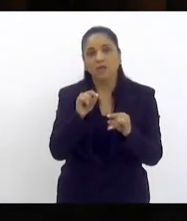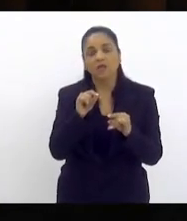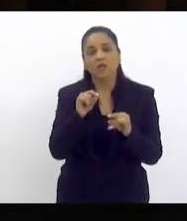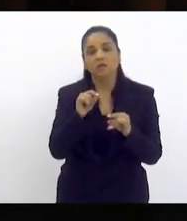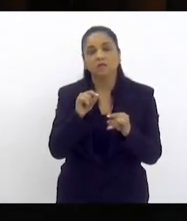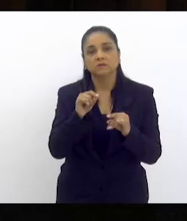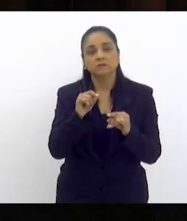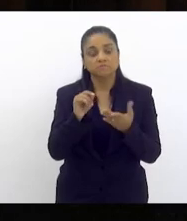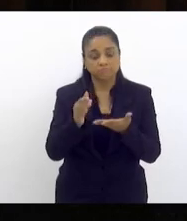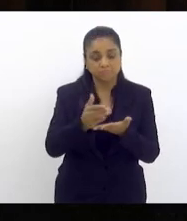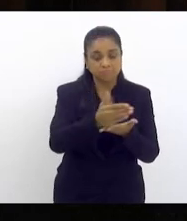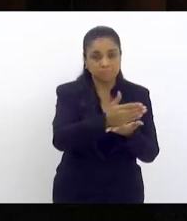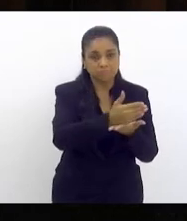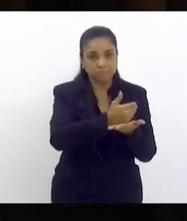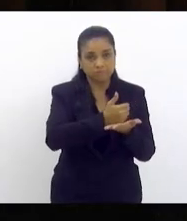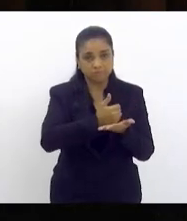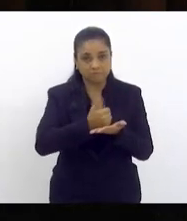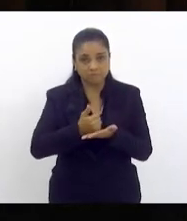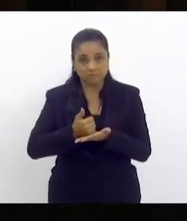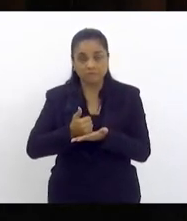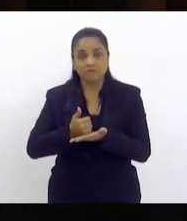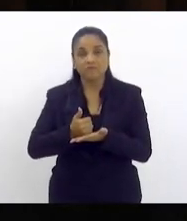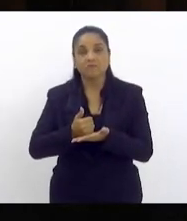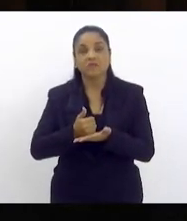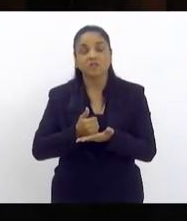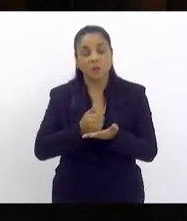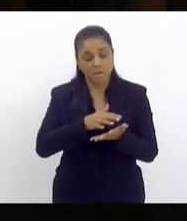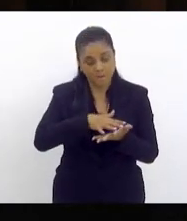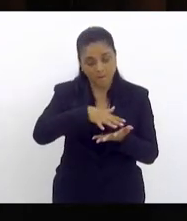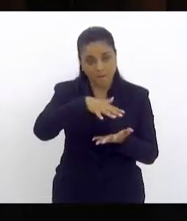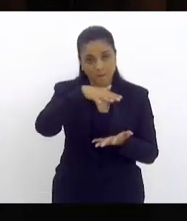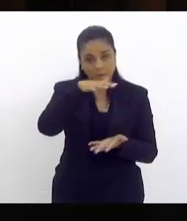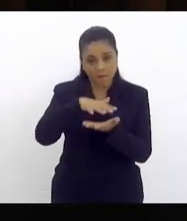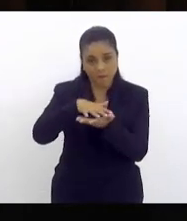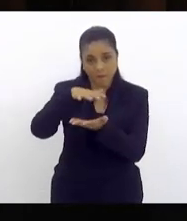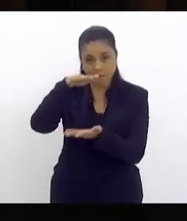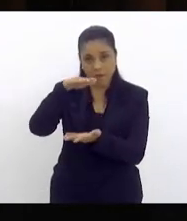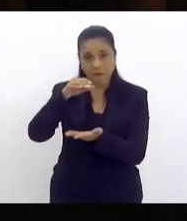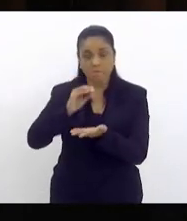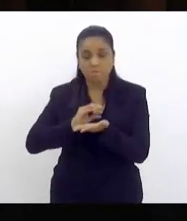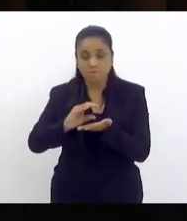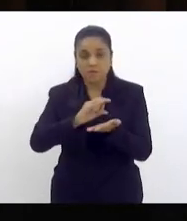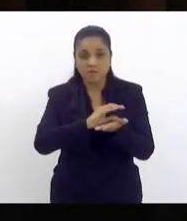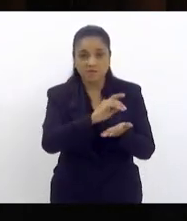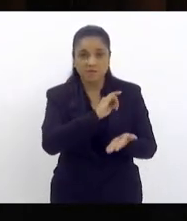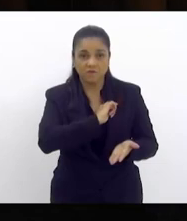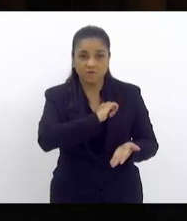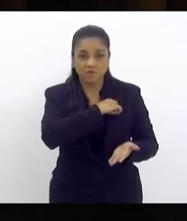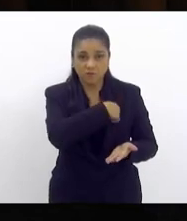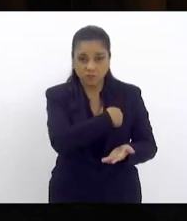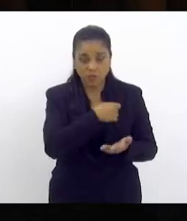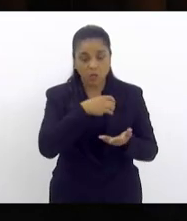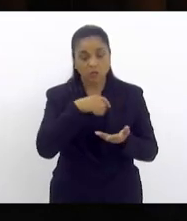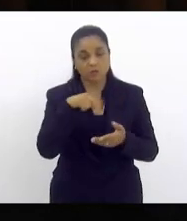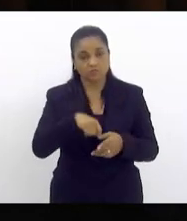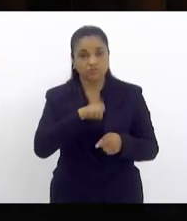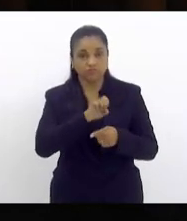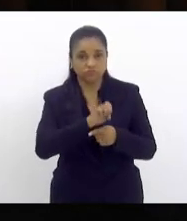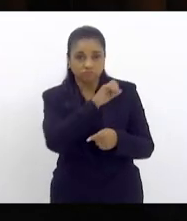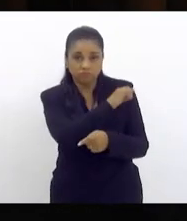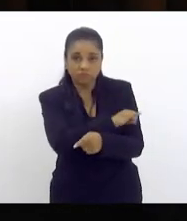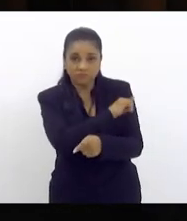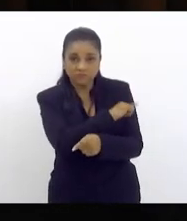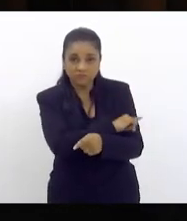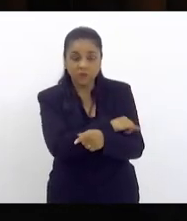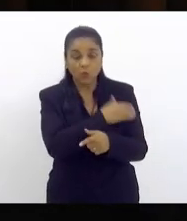de receita, ou seja, o volume de benefícios fiscais colocados no Rio de Janeiro, onde